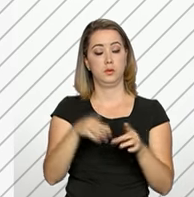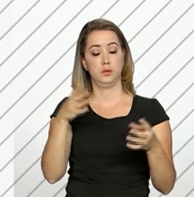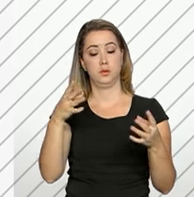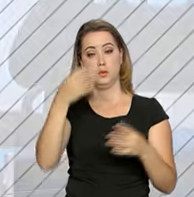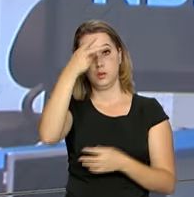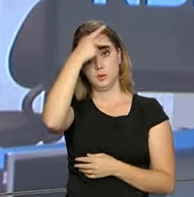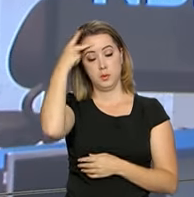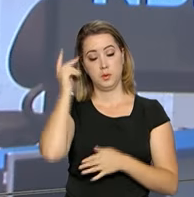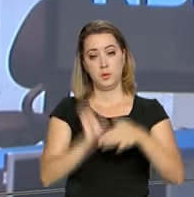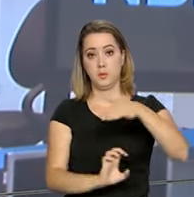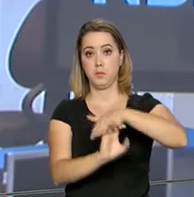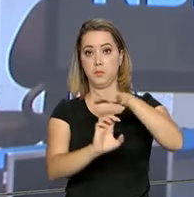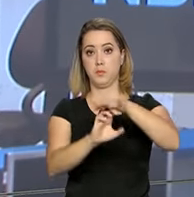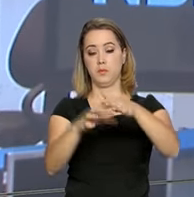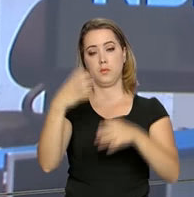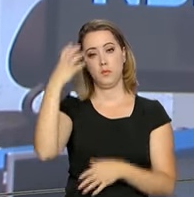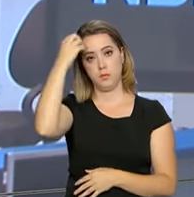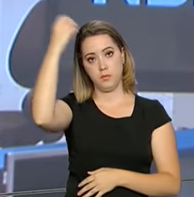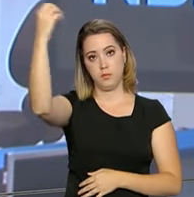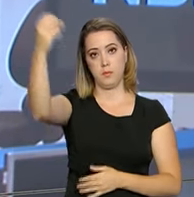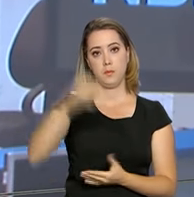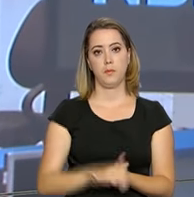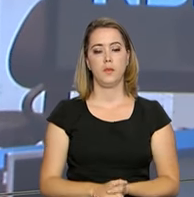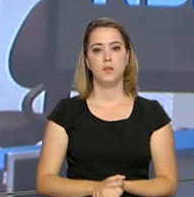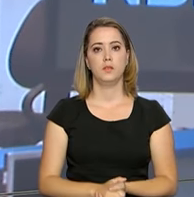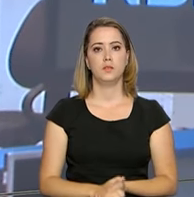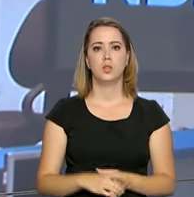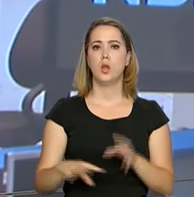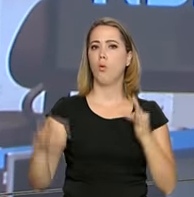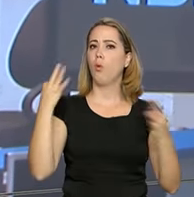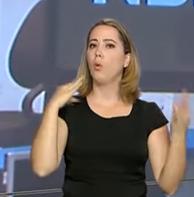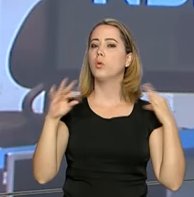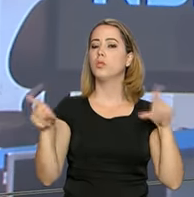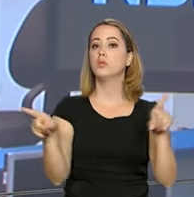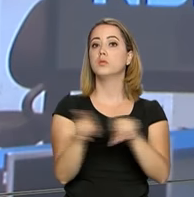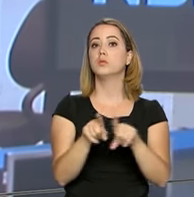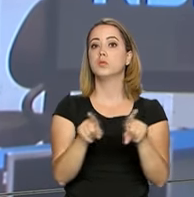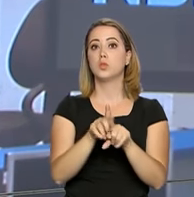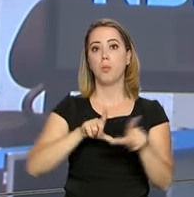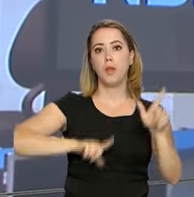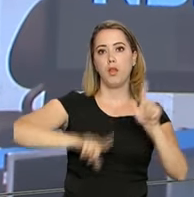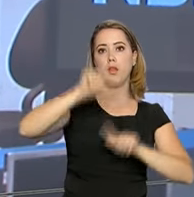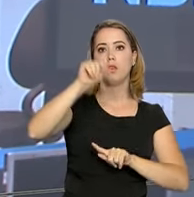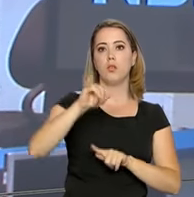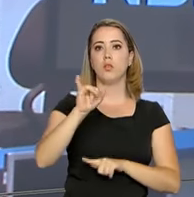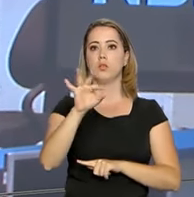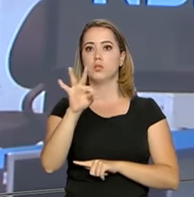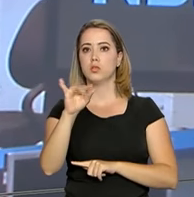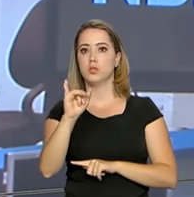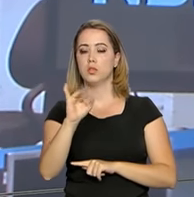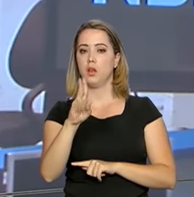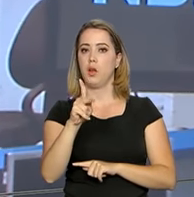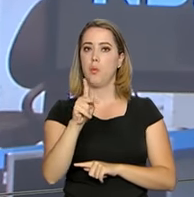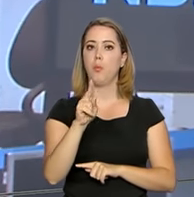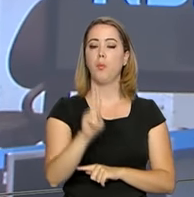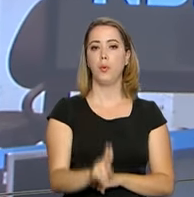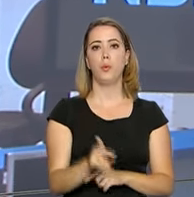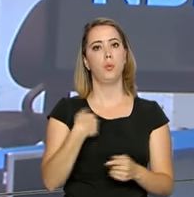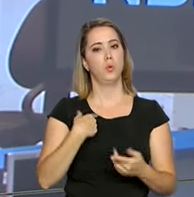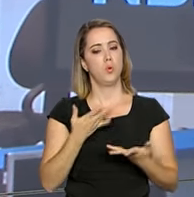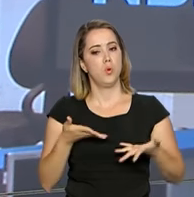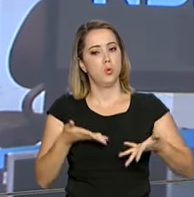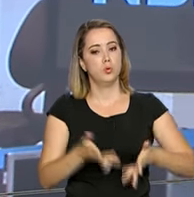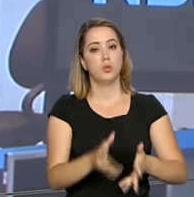viagens e o turismo também teru recorde em Itaipu usina que retomou ano passado a liderança na